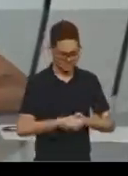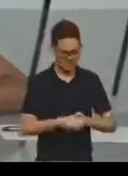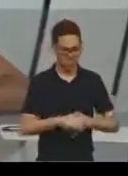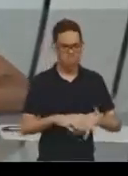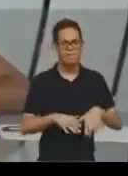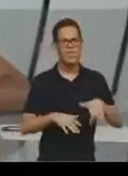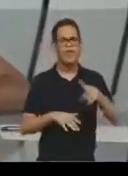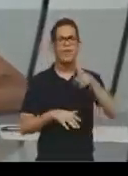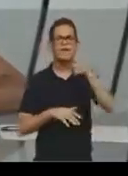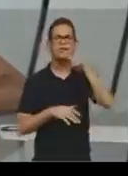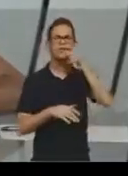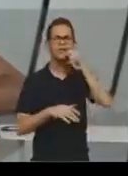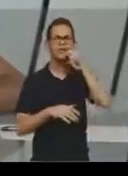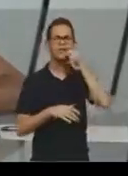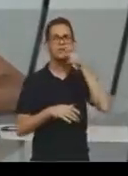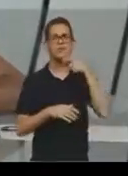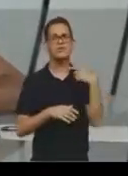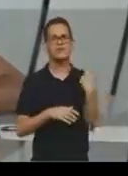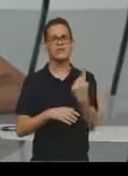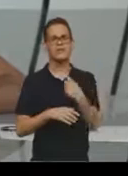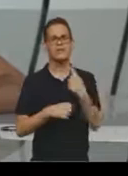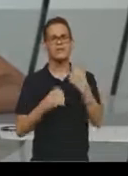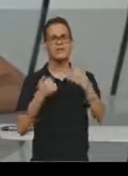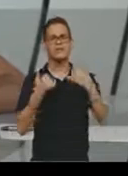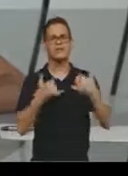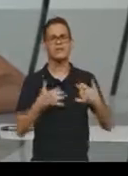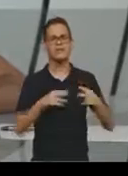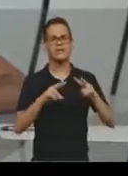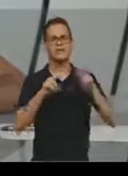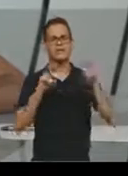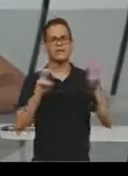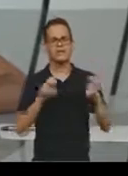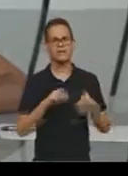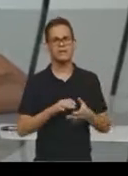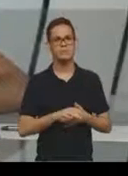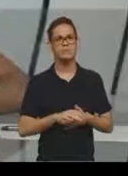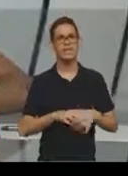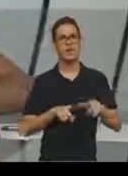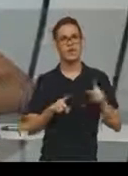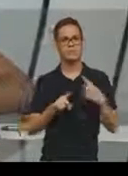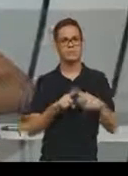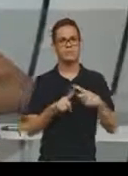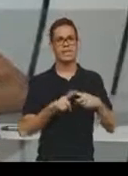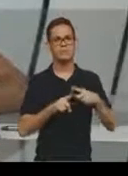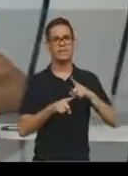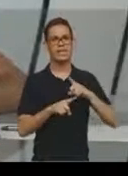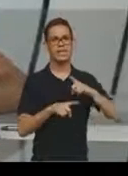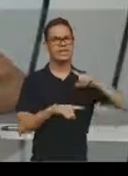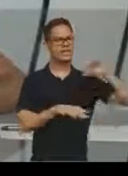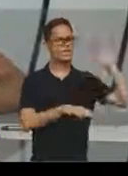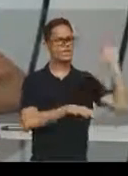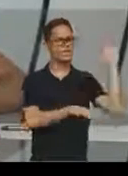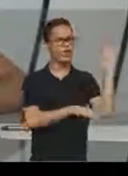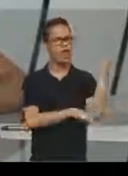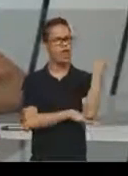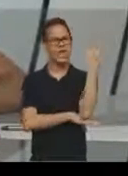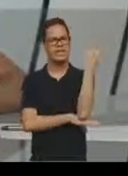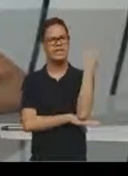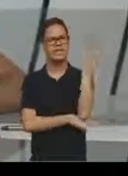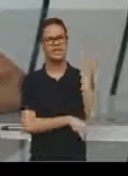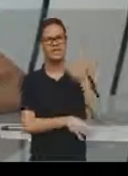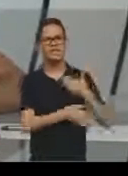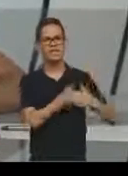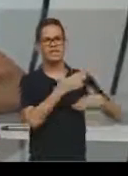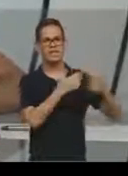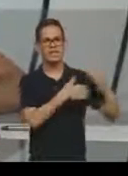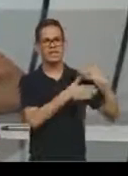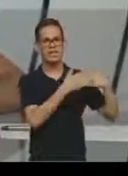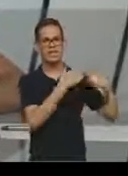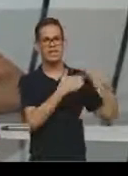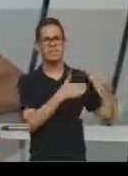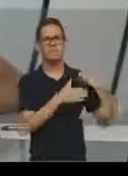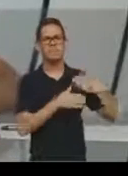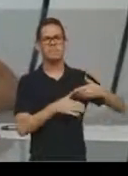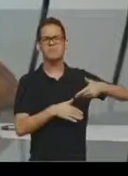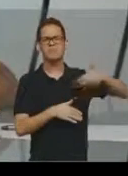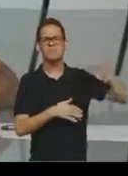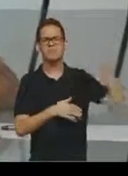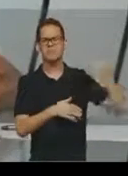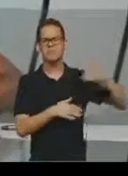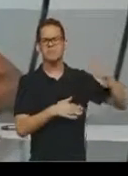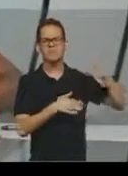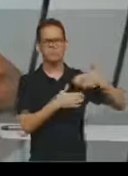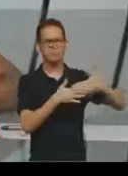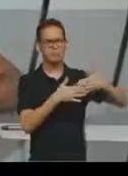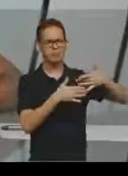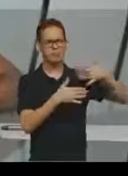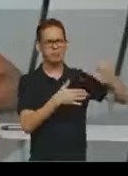porque quando a gente fala em questão, né, das grandes florestas, digamos aí, no passado, quando eu falo passado, gente, é lá no passado